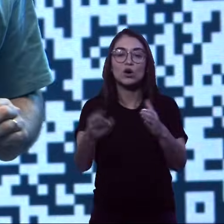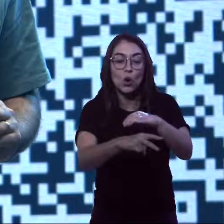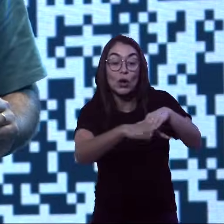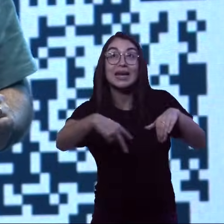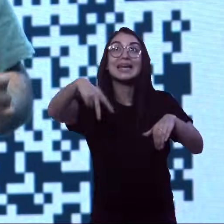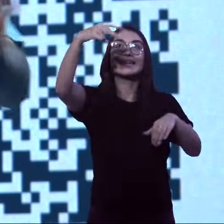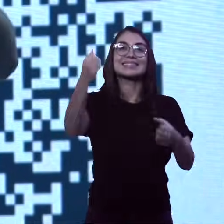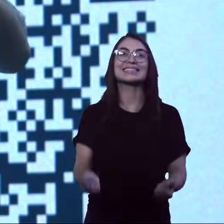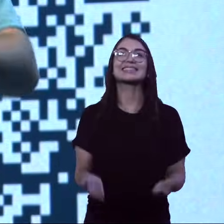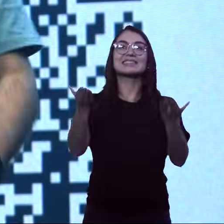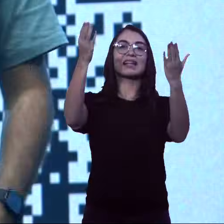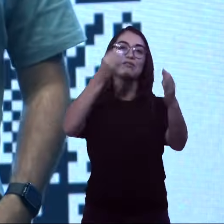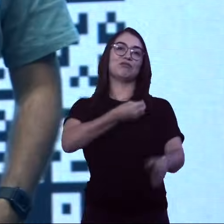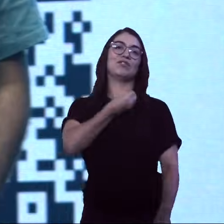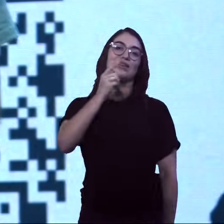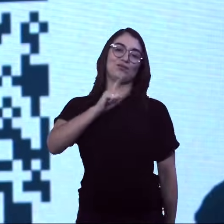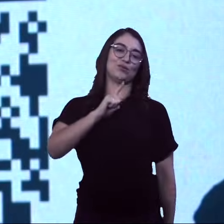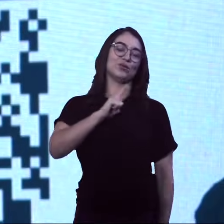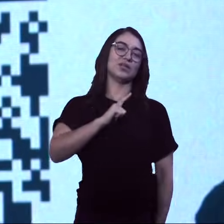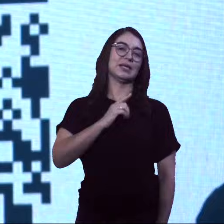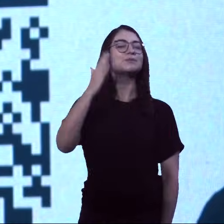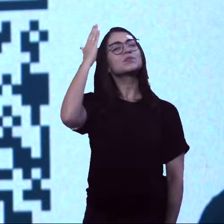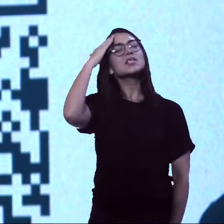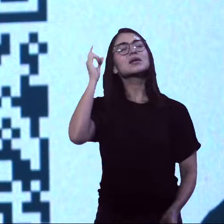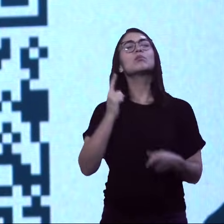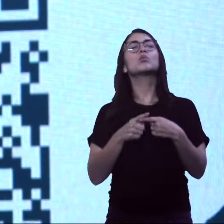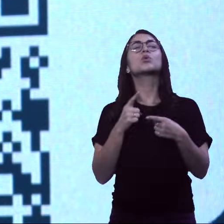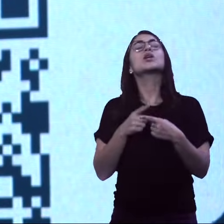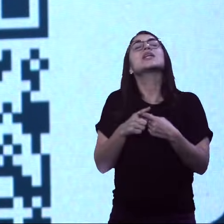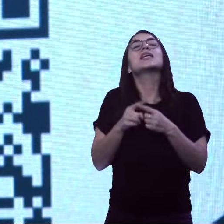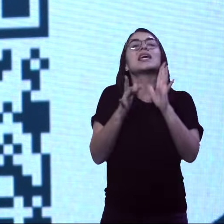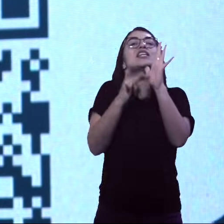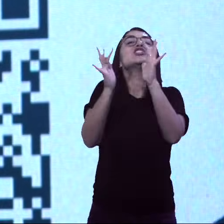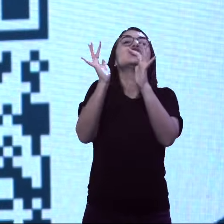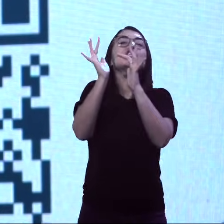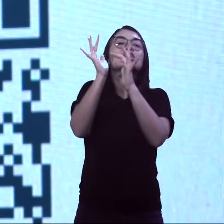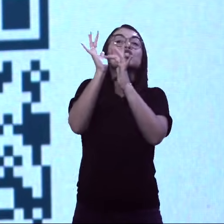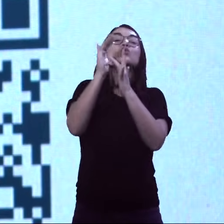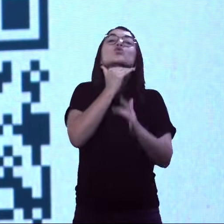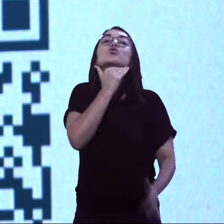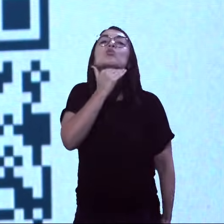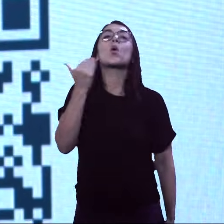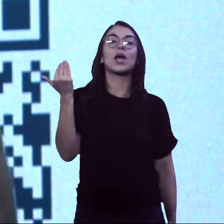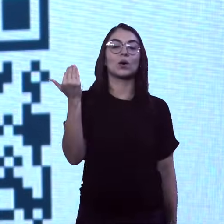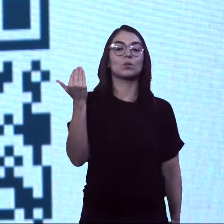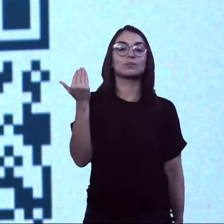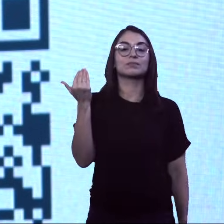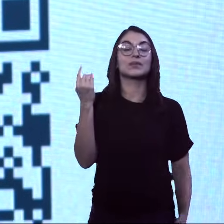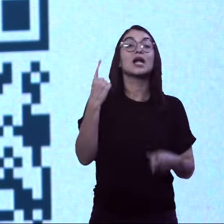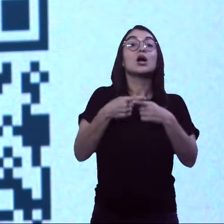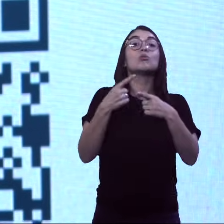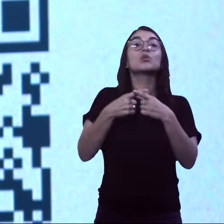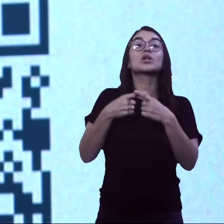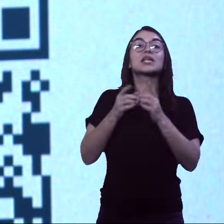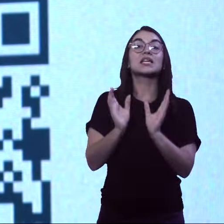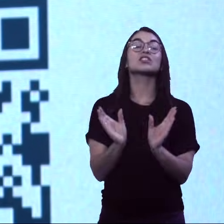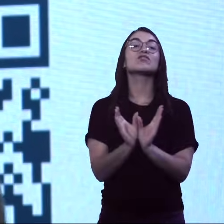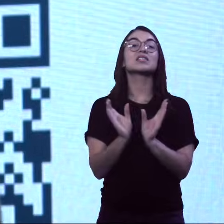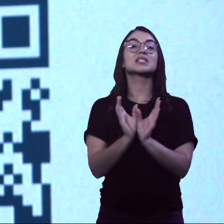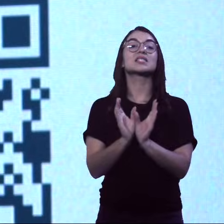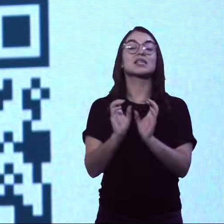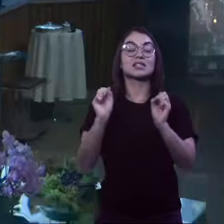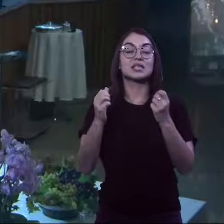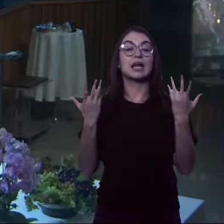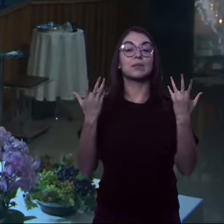E sabe, por que Jesus morreu? Porque eu e você merecíamos morrer. Por que nós fazemos a ceia? Porque eu e você